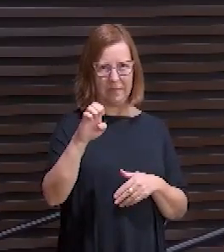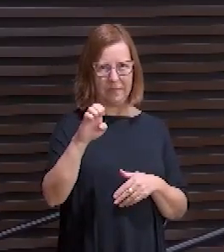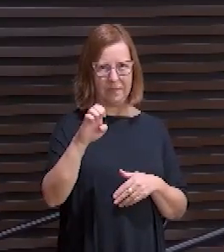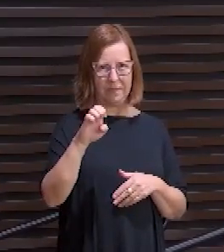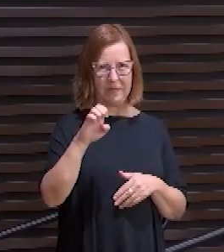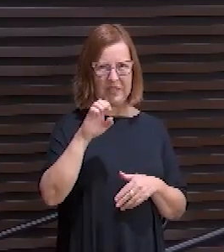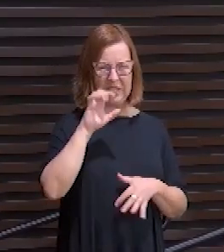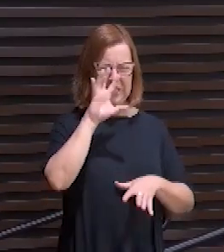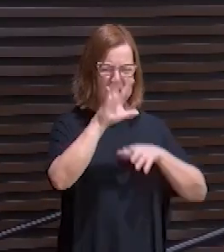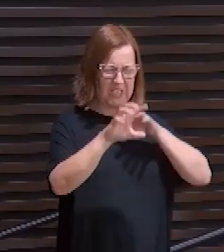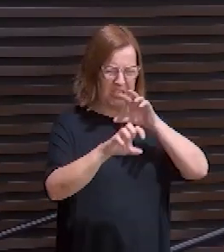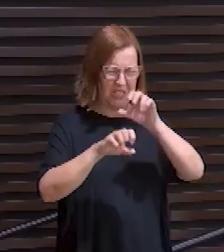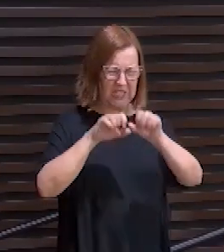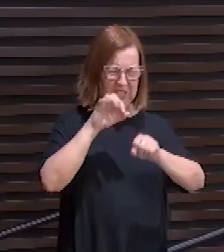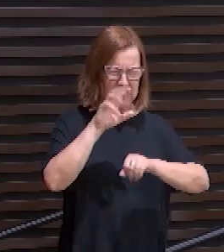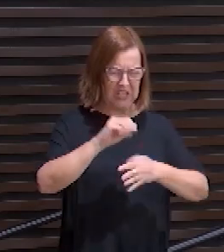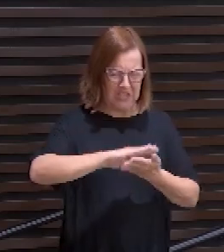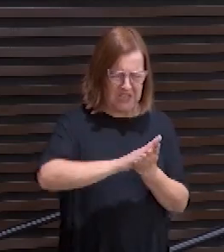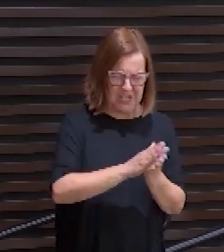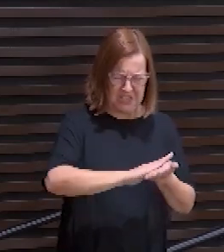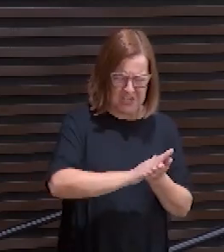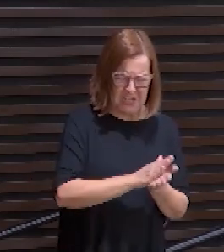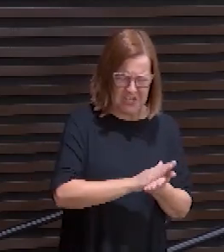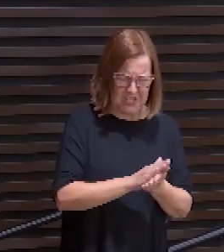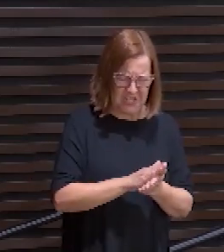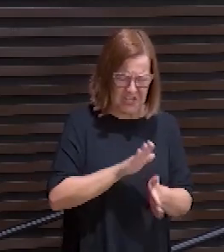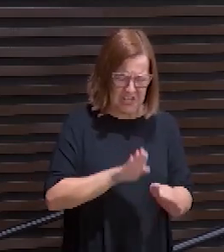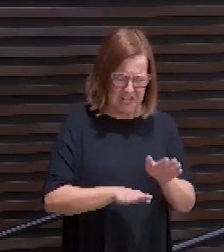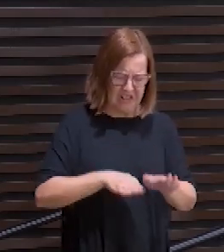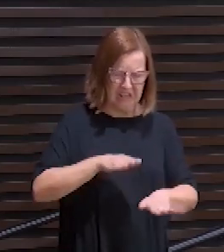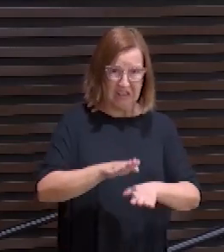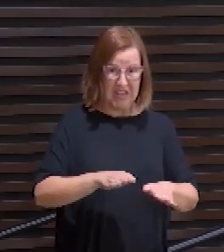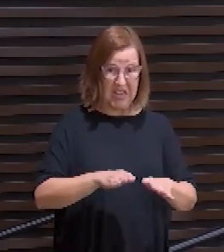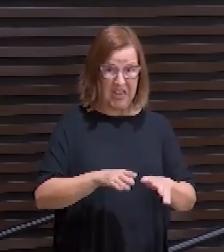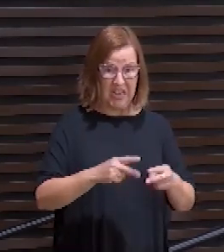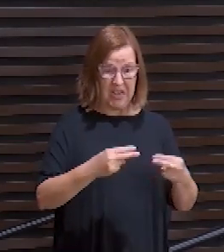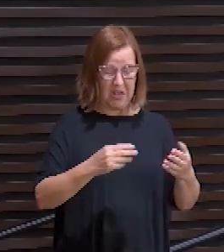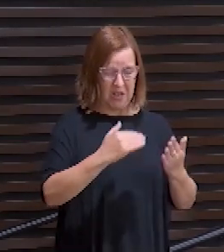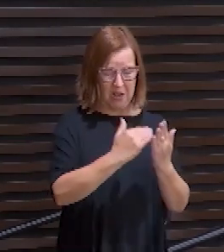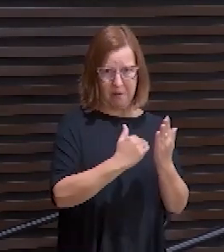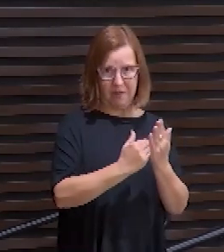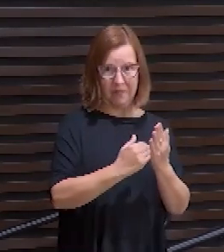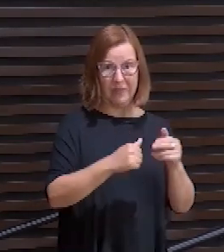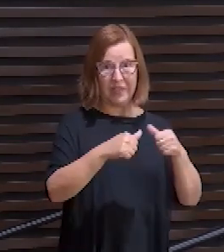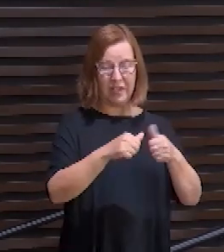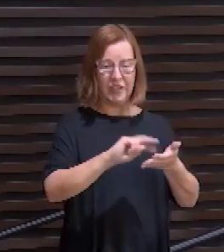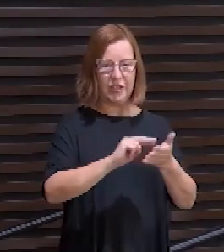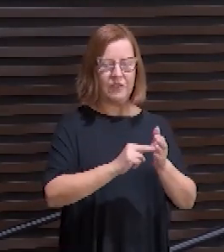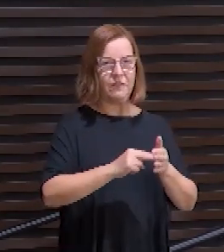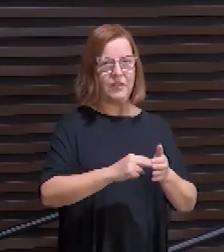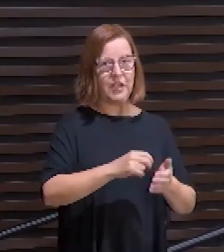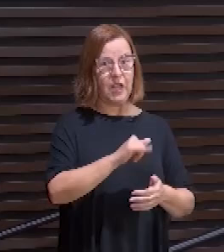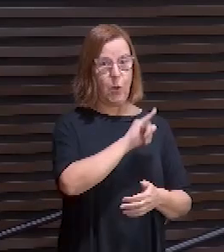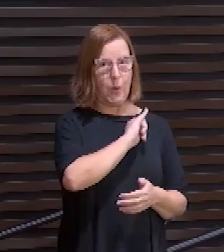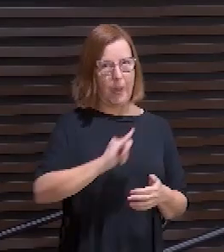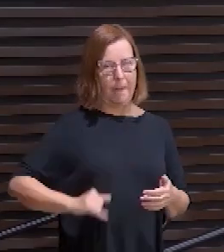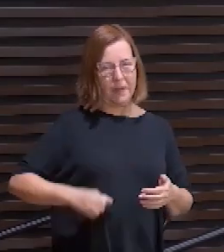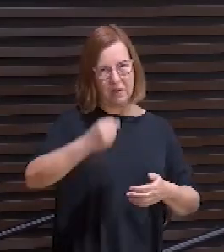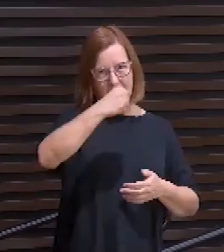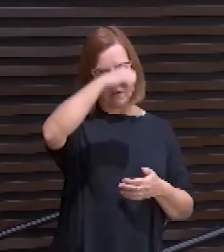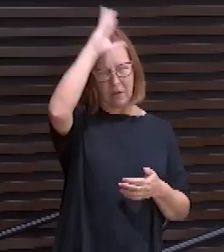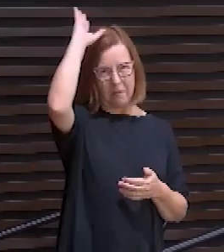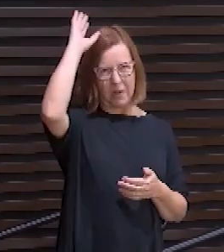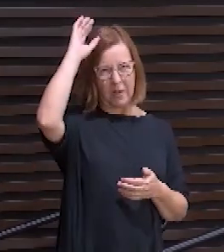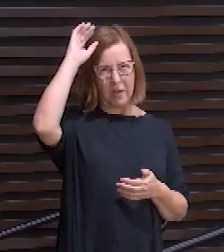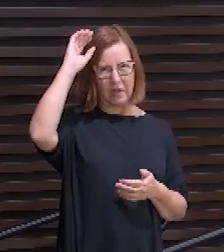Devorava e fazia em pedaços e pisava aos pés o que sobejava. Este é o Império Romano. Com uma violência,